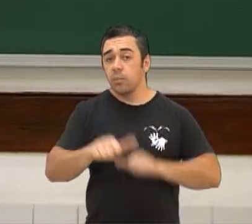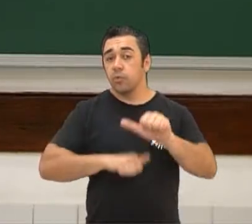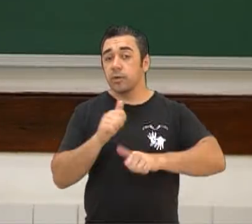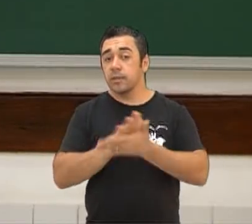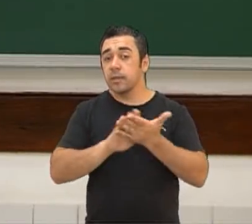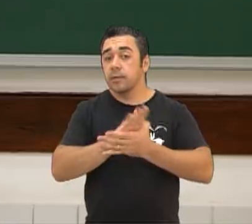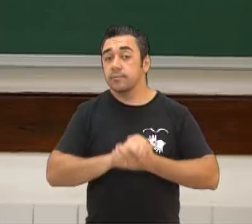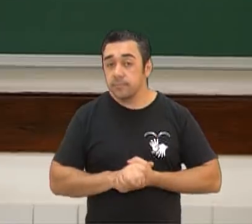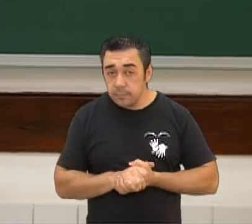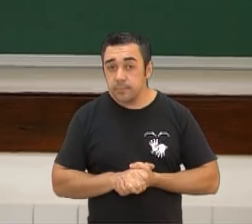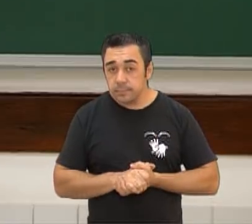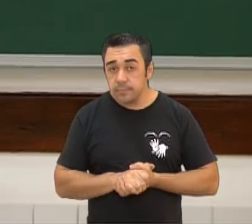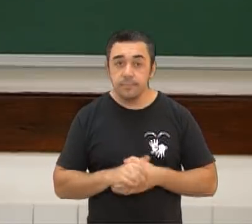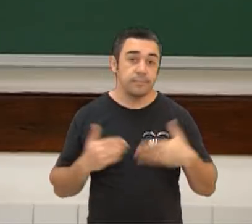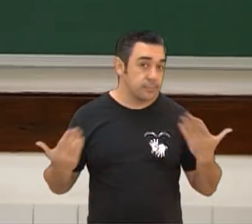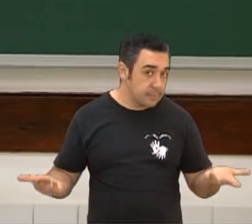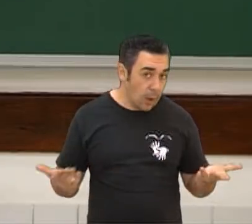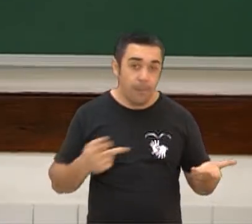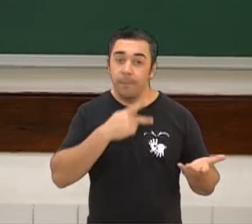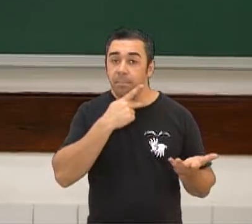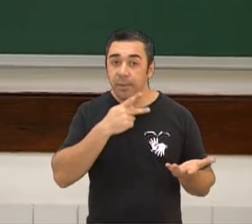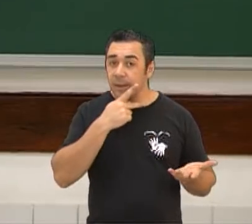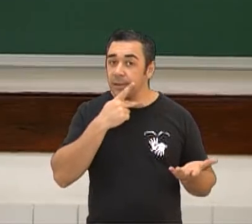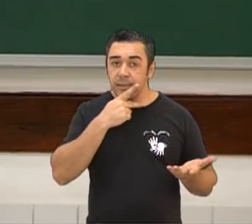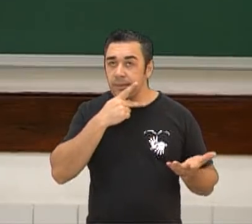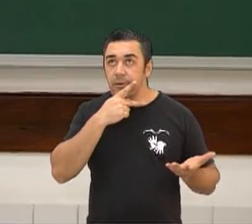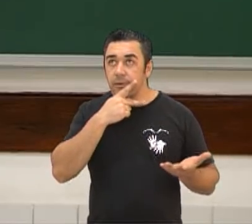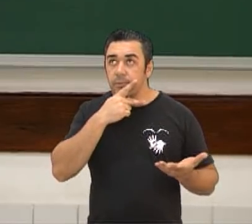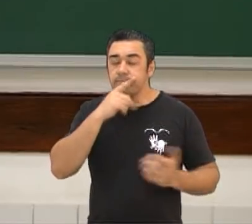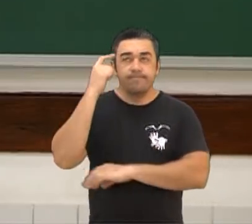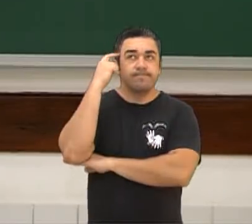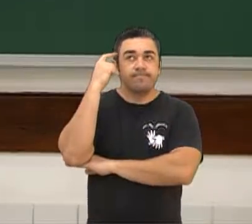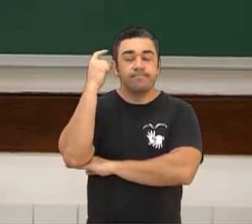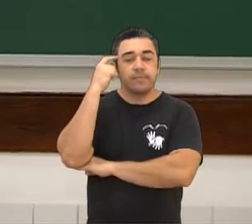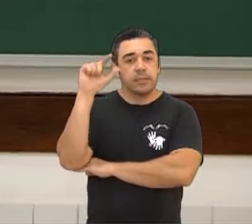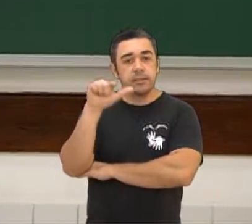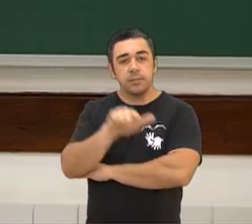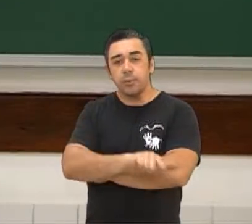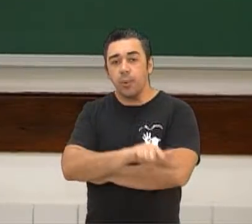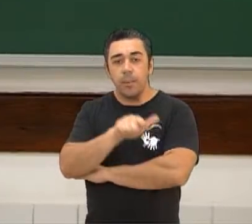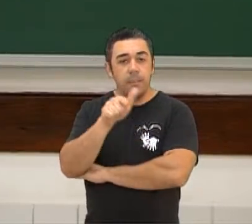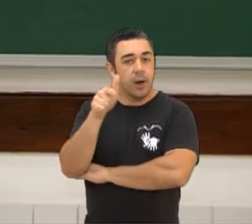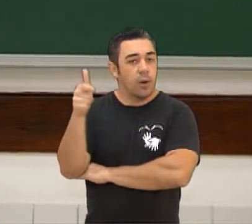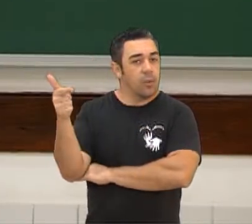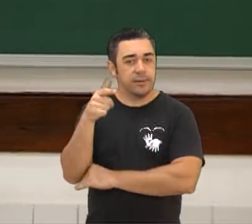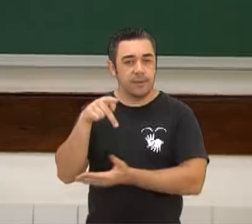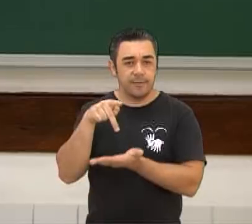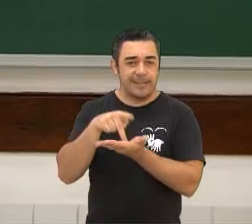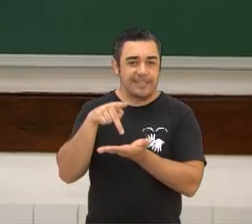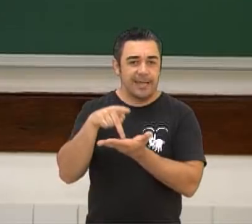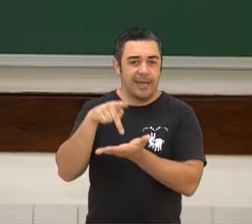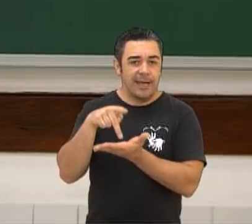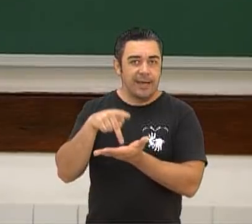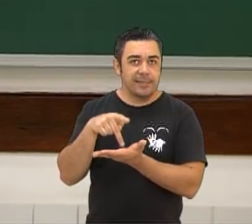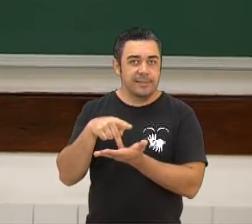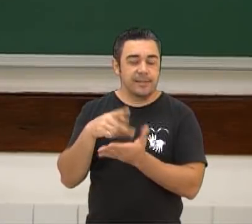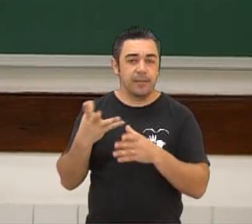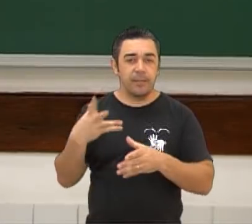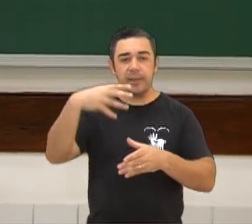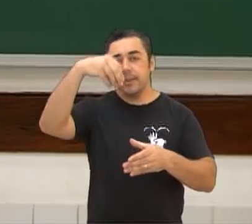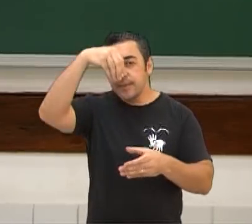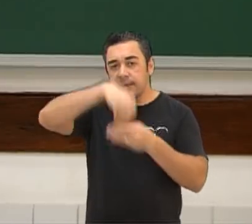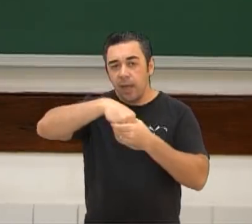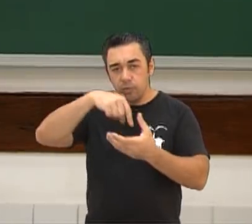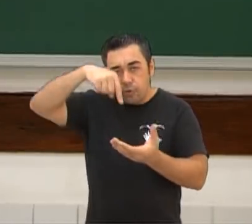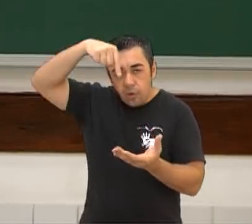muda. Logo, Platão vai ter que invocar uma outra realidade para poder colocar essa